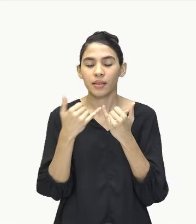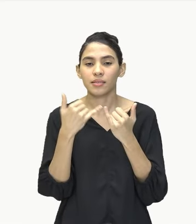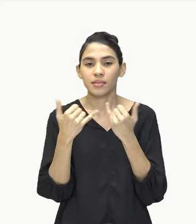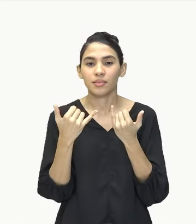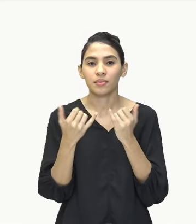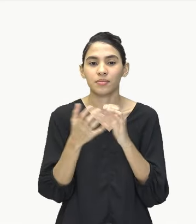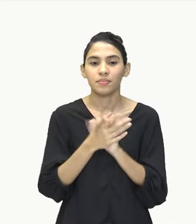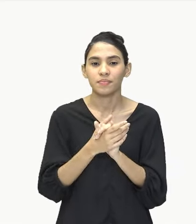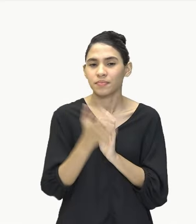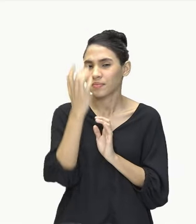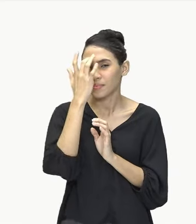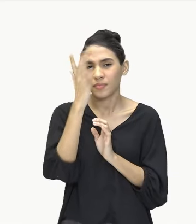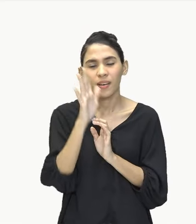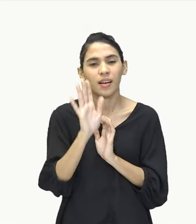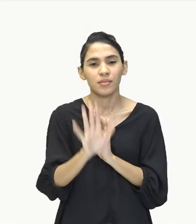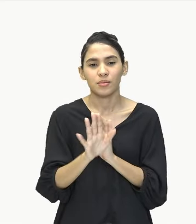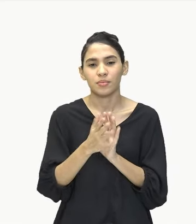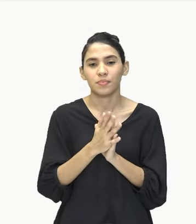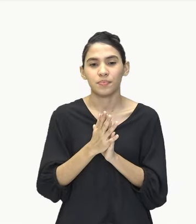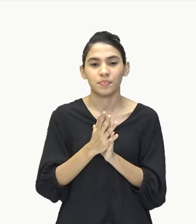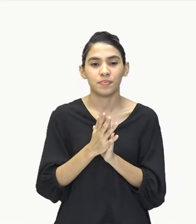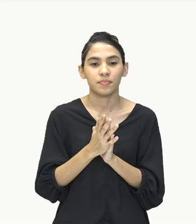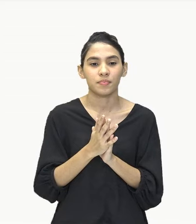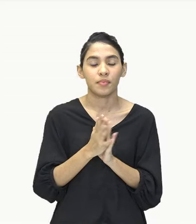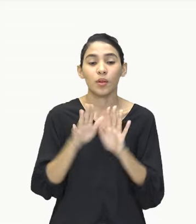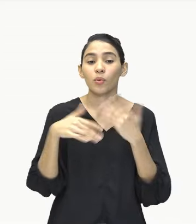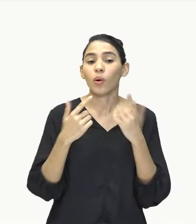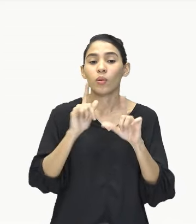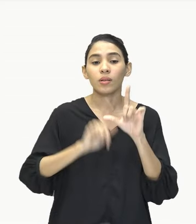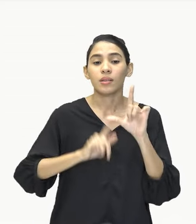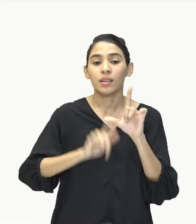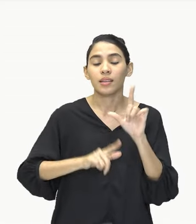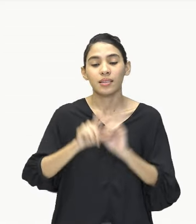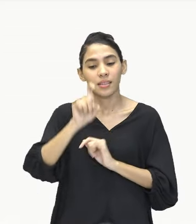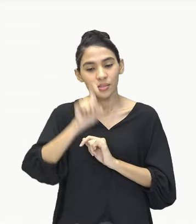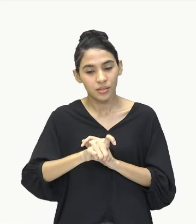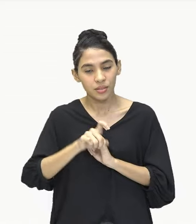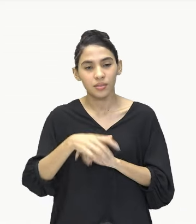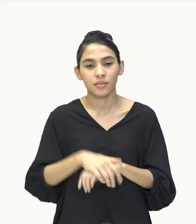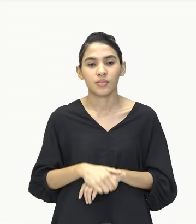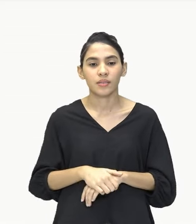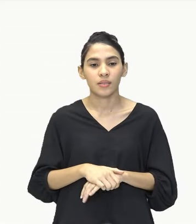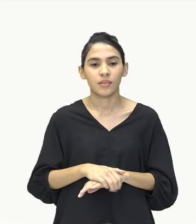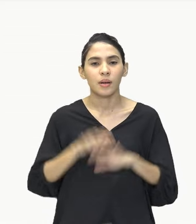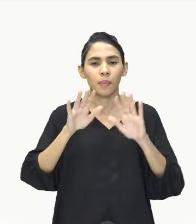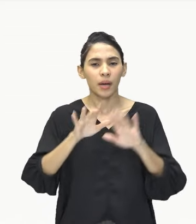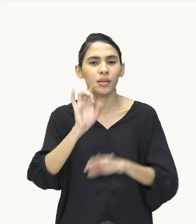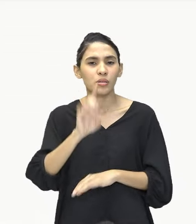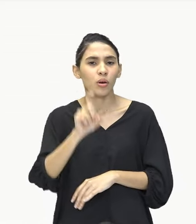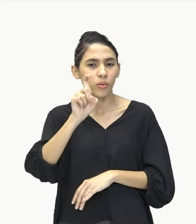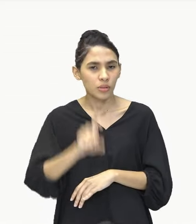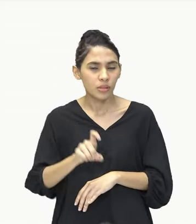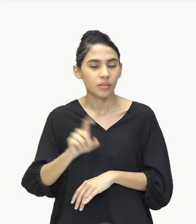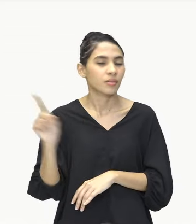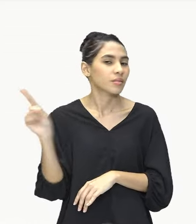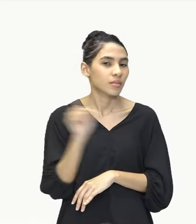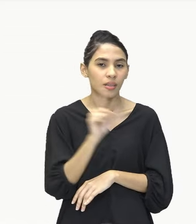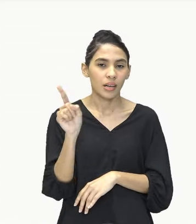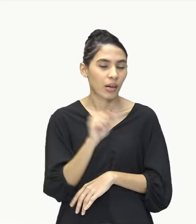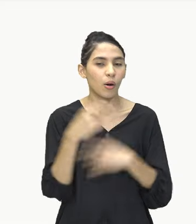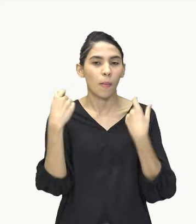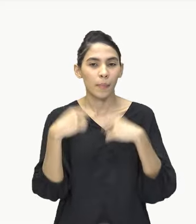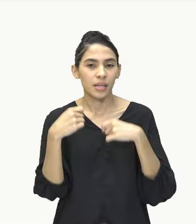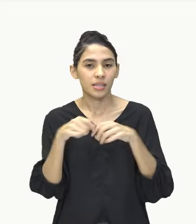ele? Tá fácil. Tem que ter qual letra? O x. Mas tem que ser só o x? Não. Tem